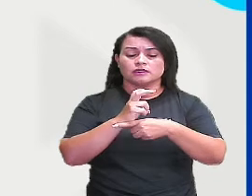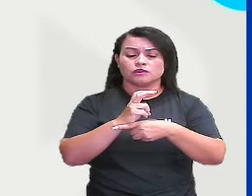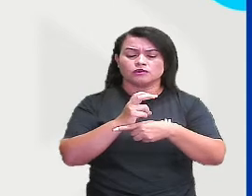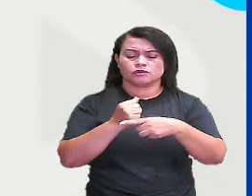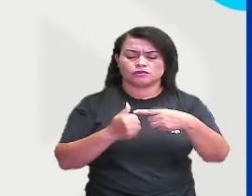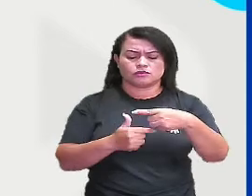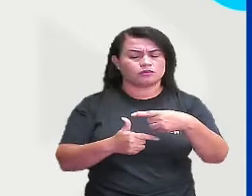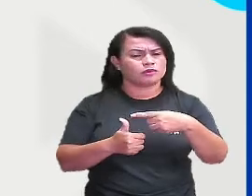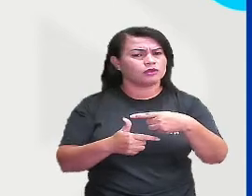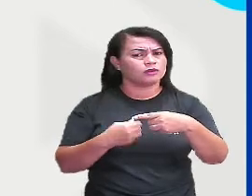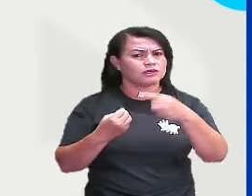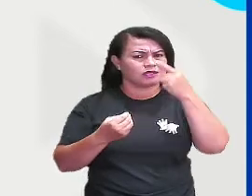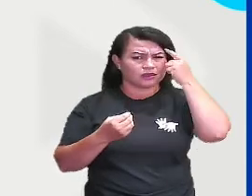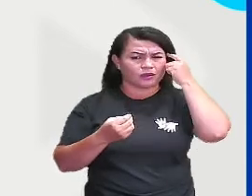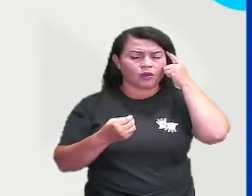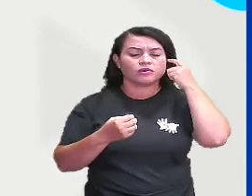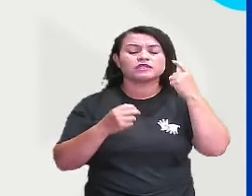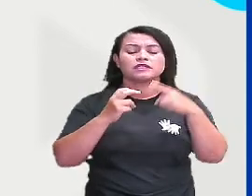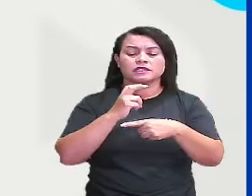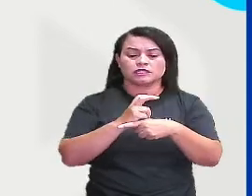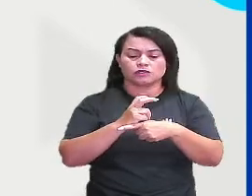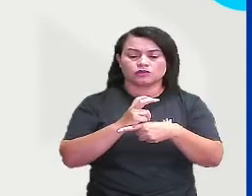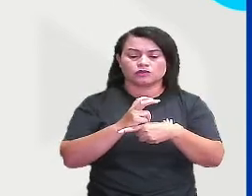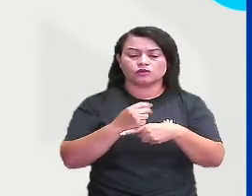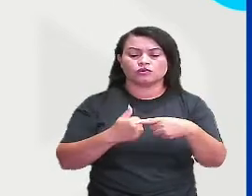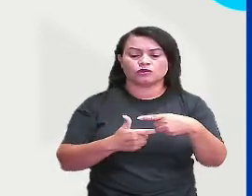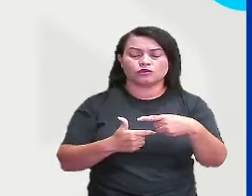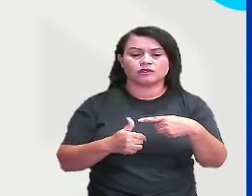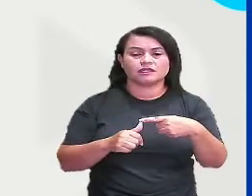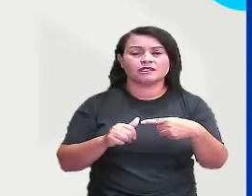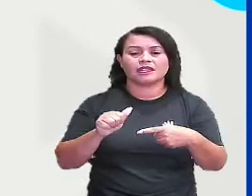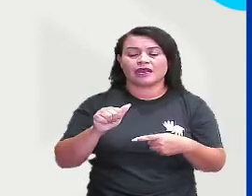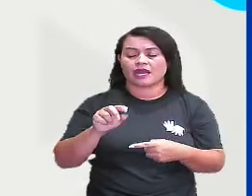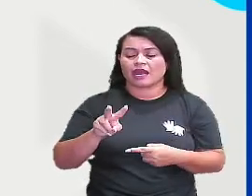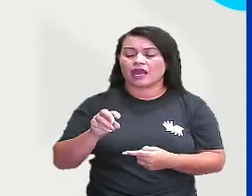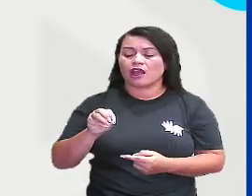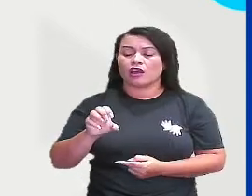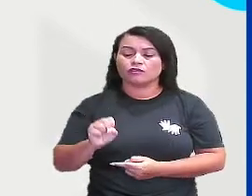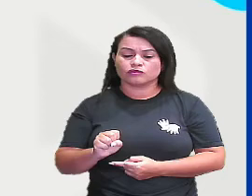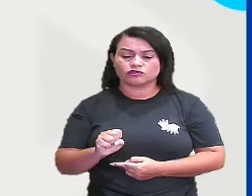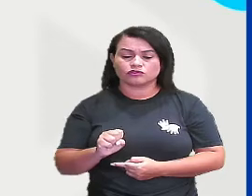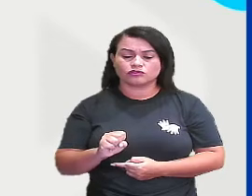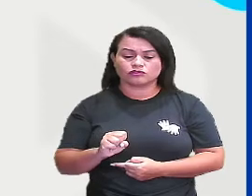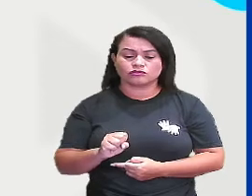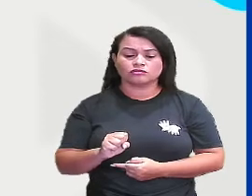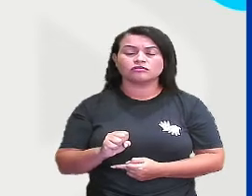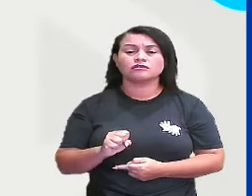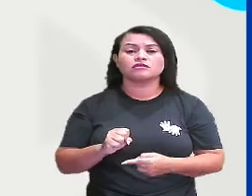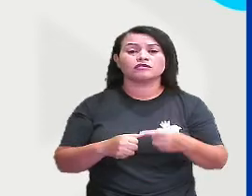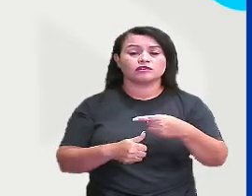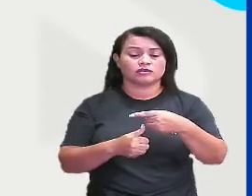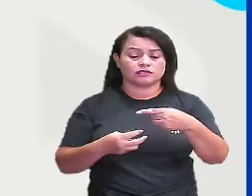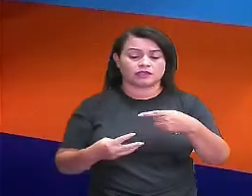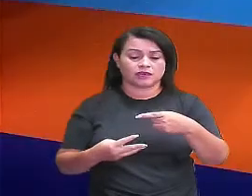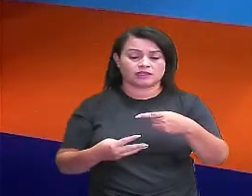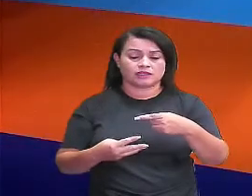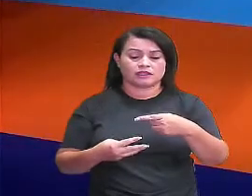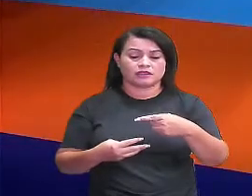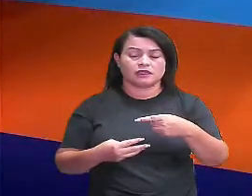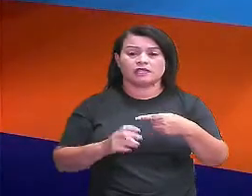é que eu falo? Eu falo 5 dozeavos. Se fosse o 13 no lugar do 12,